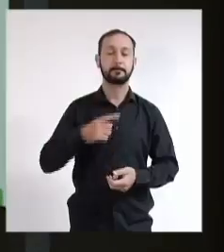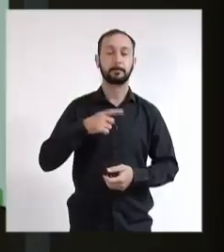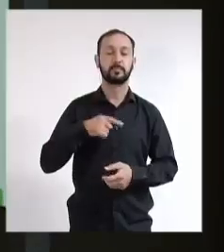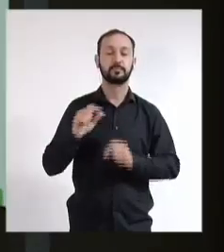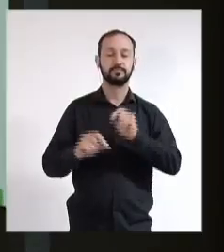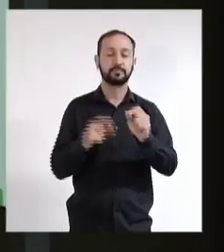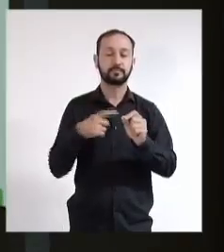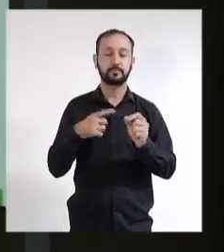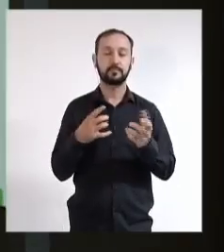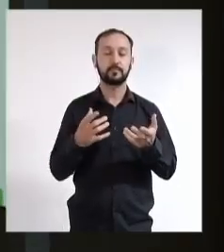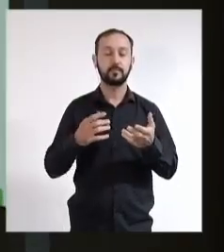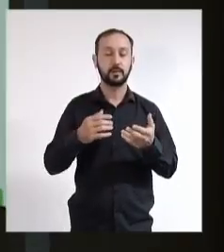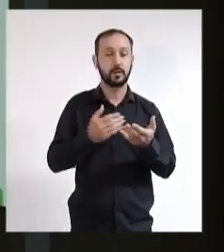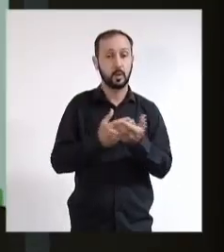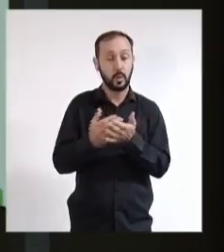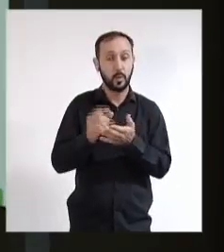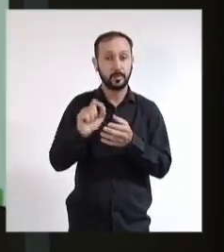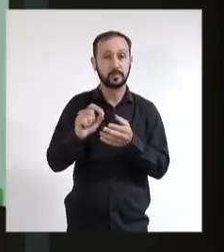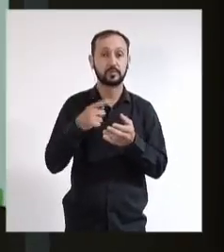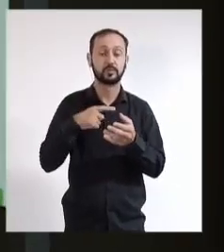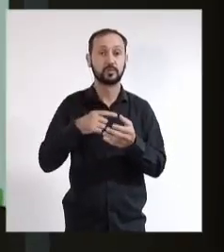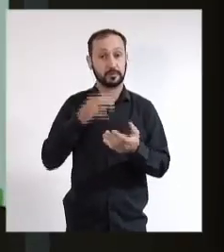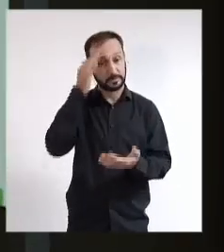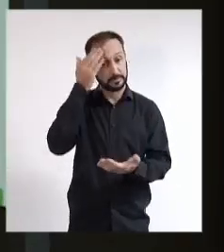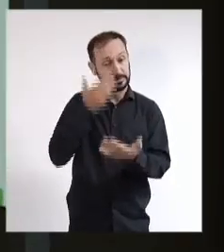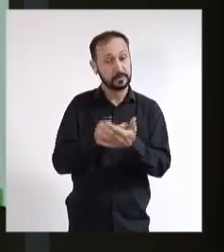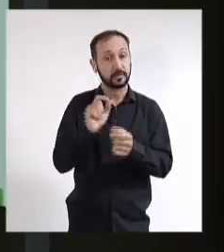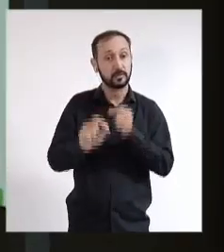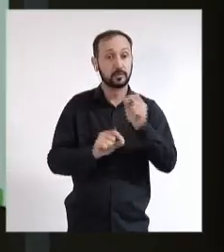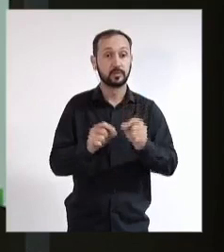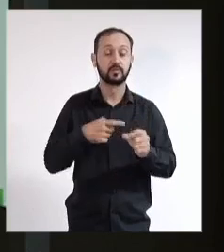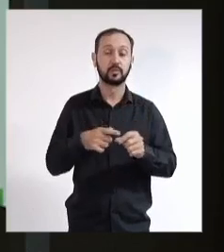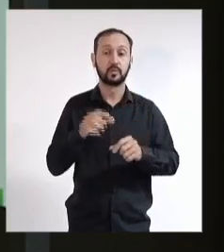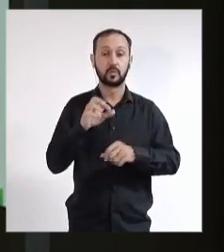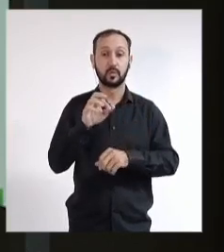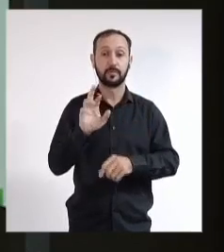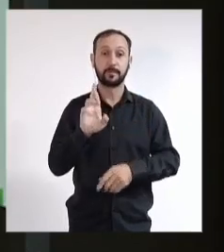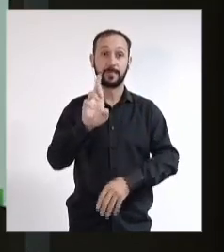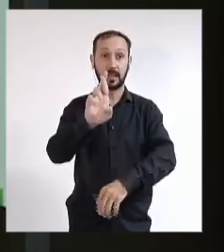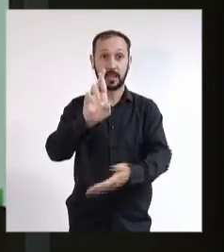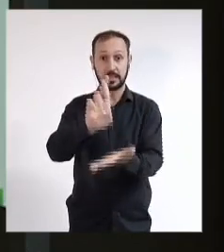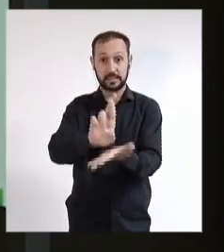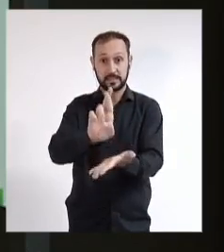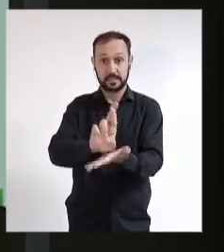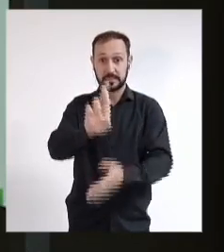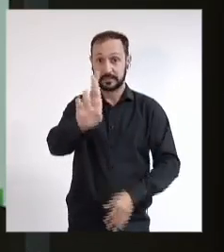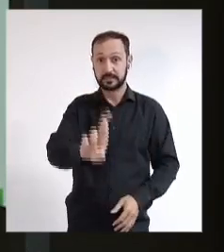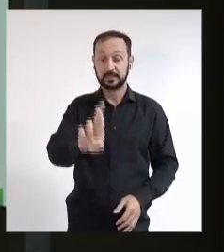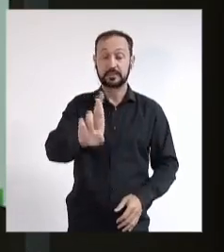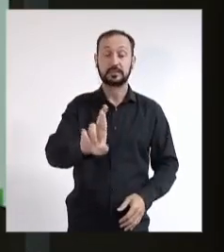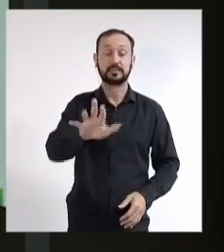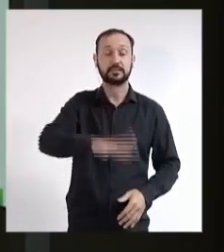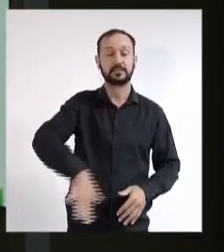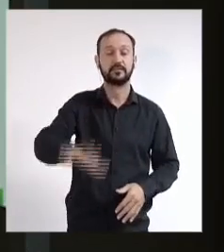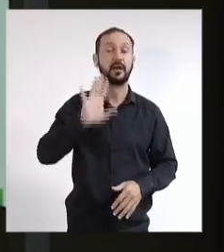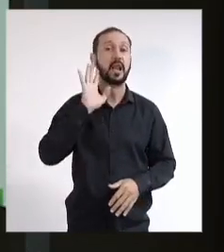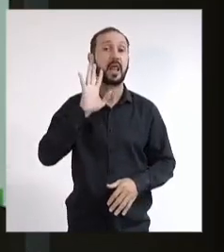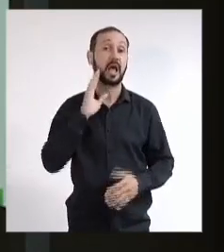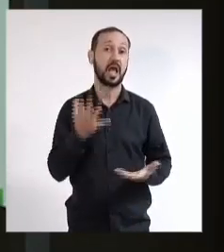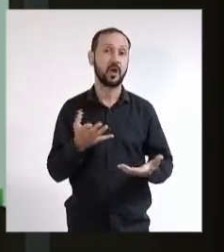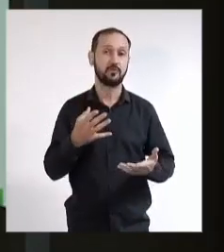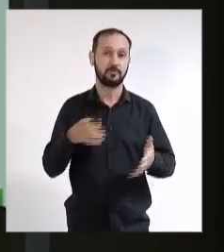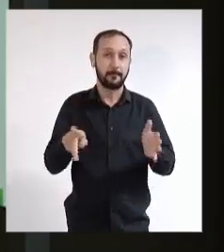algo né nós podemos colocar muita fé na compensação de reserva legal com o bem colocado aqui pelo por luciano e pelo beretta é